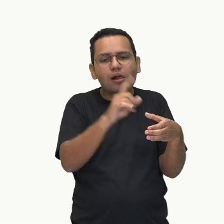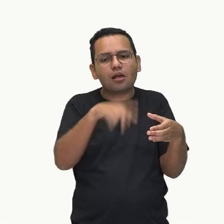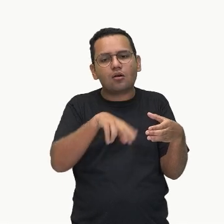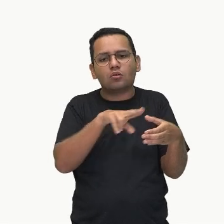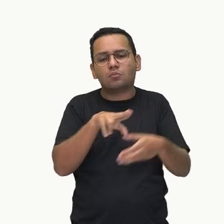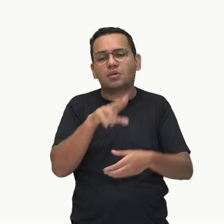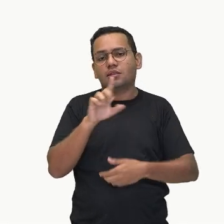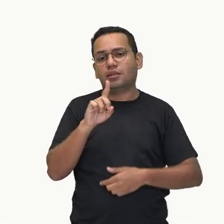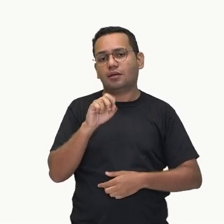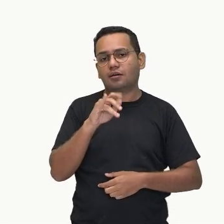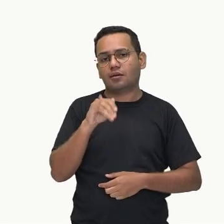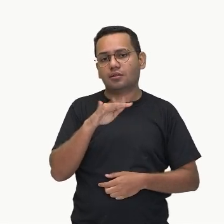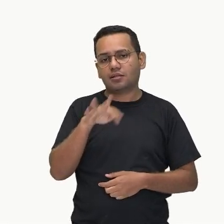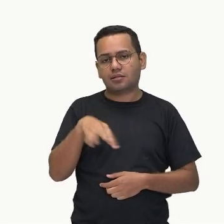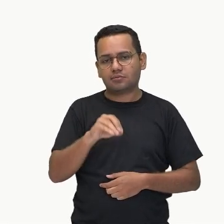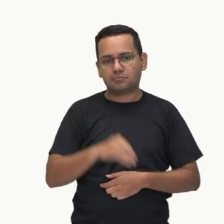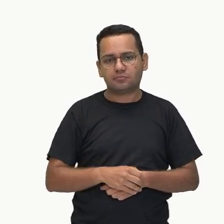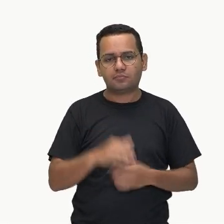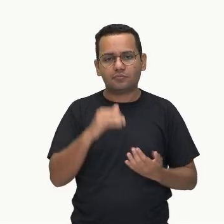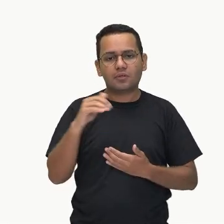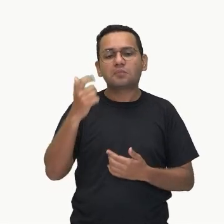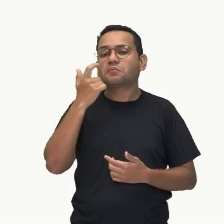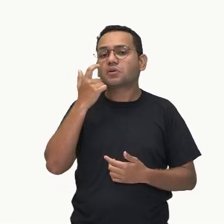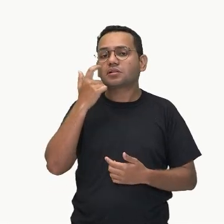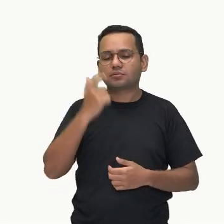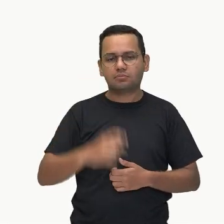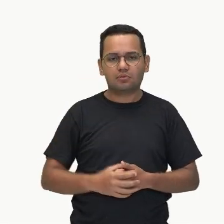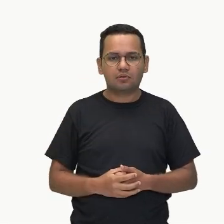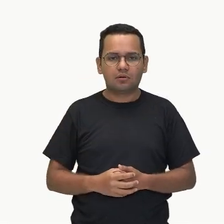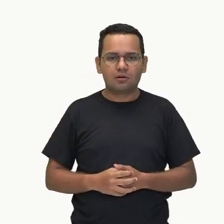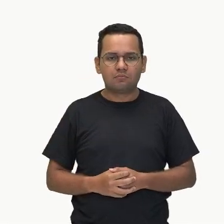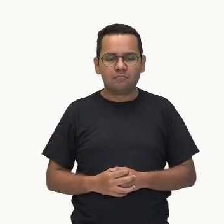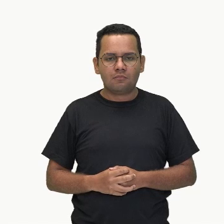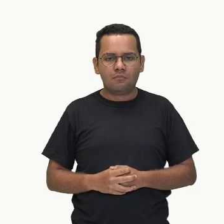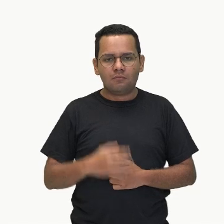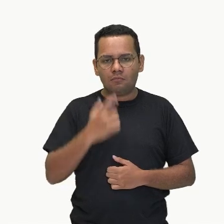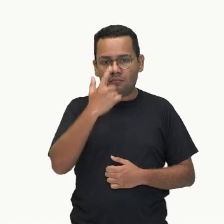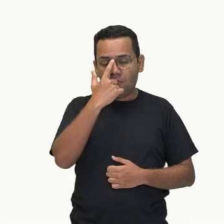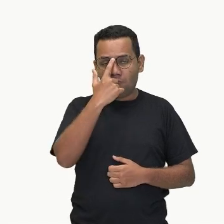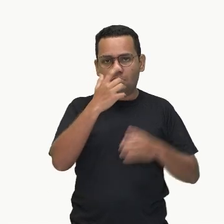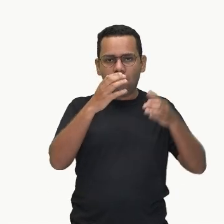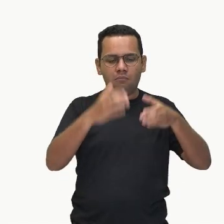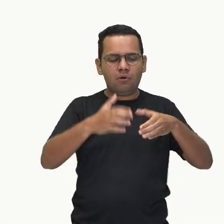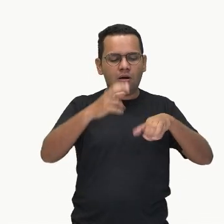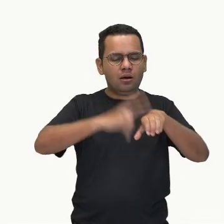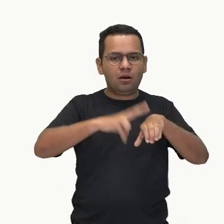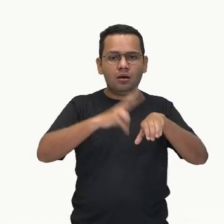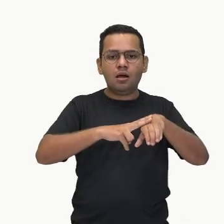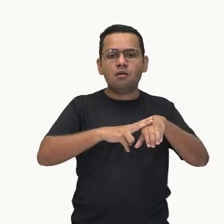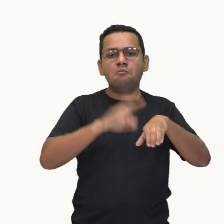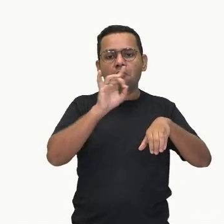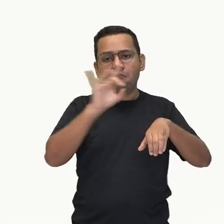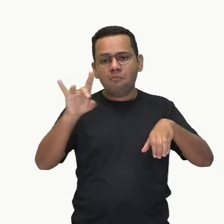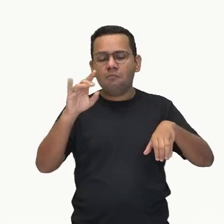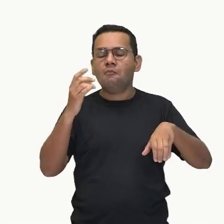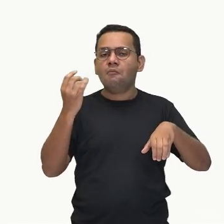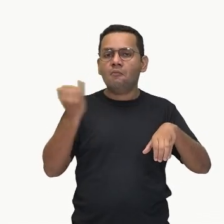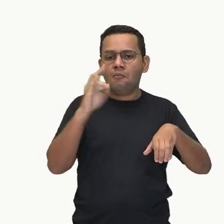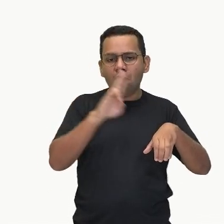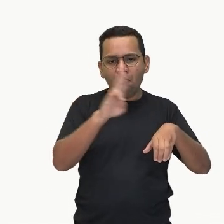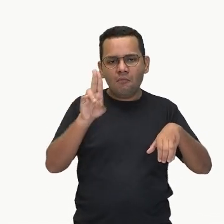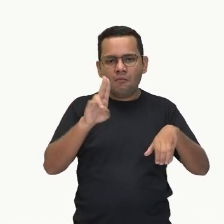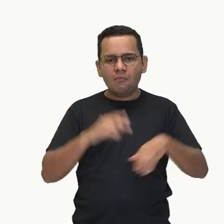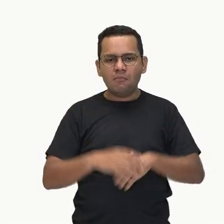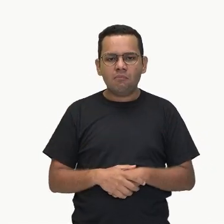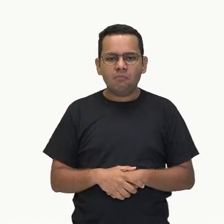Observe nesse esquema aí com os copos. Esse copo que você está visualizando, ele tem uns nomes especiais, né? Em laboratório